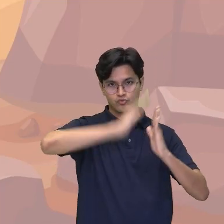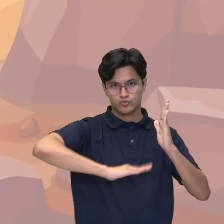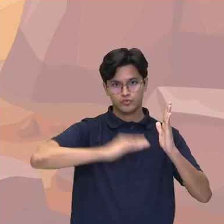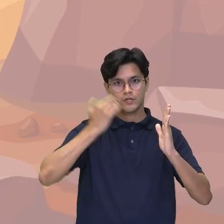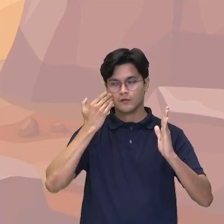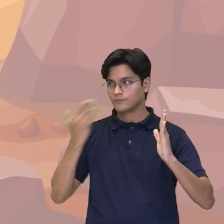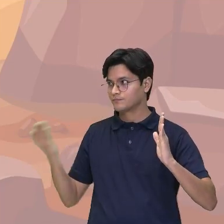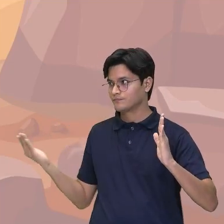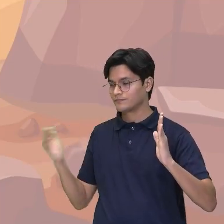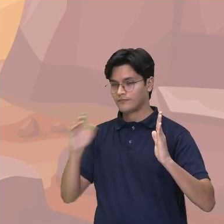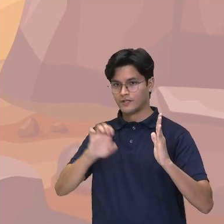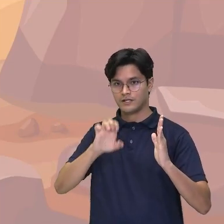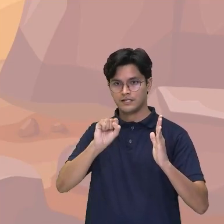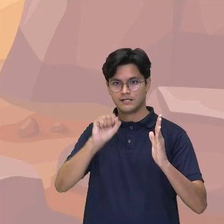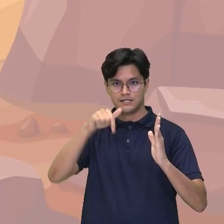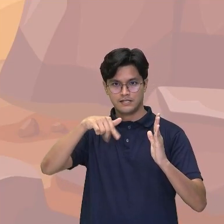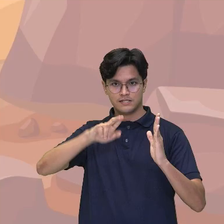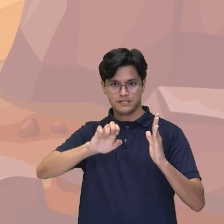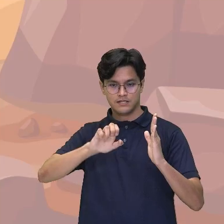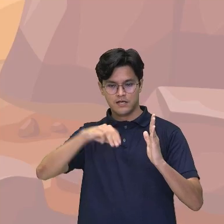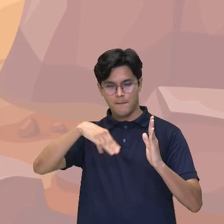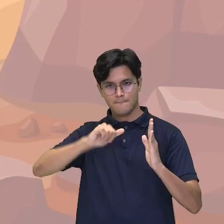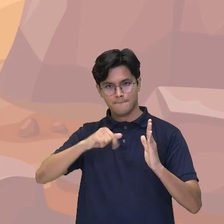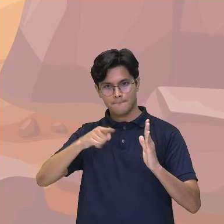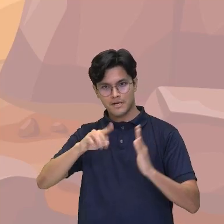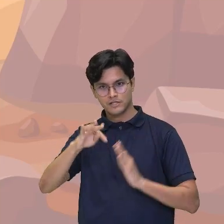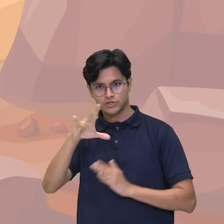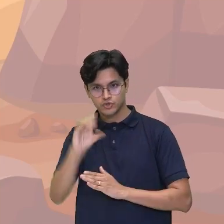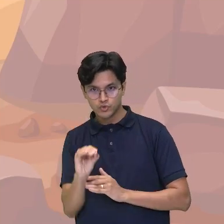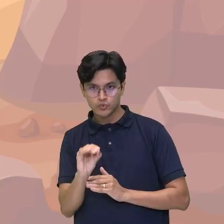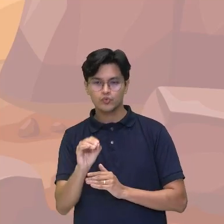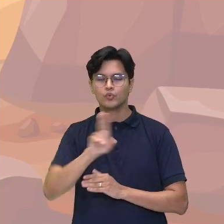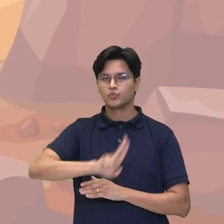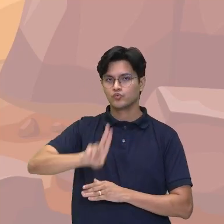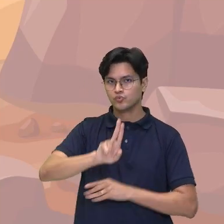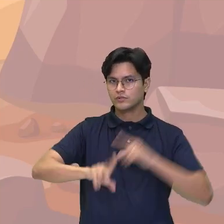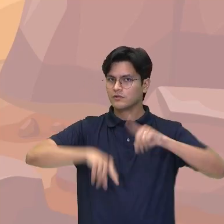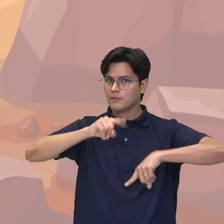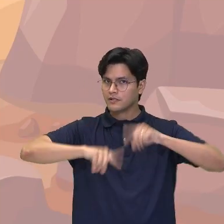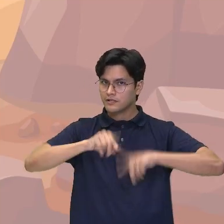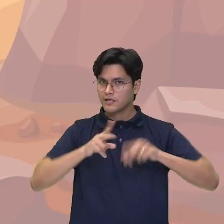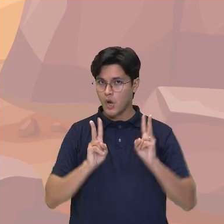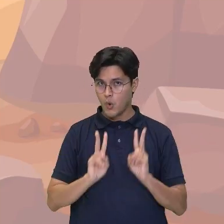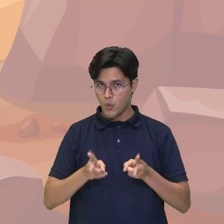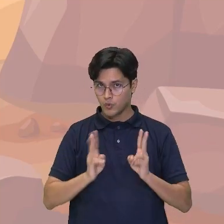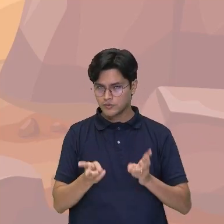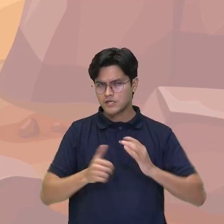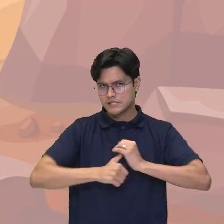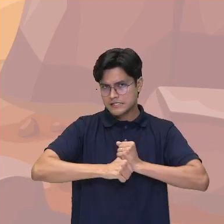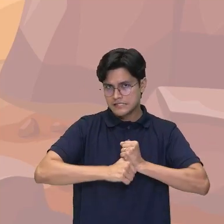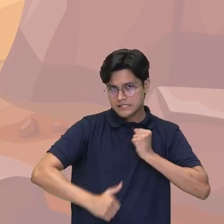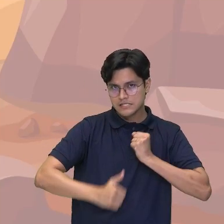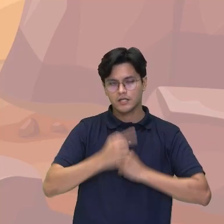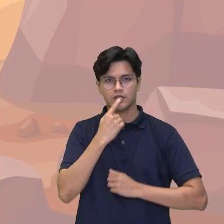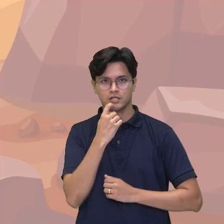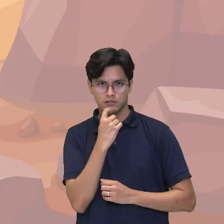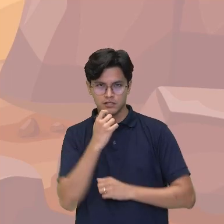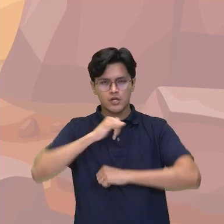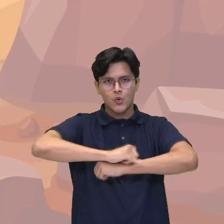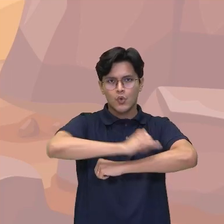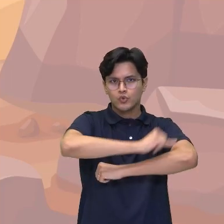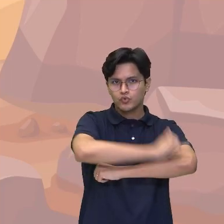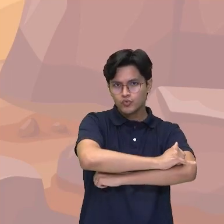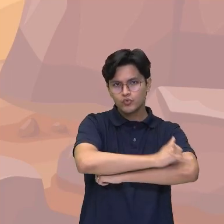utilizando os mesmos materiais, sangue, excremento, gordura, cinzas, para fazer. Mas aqui nesse período,